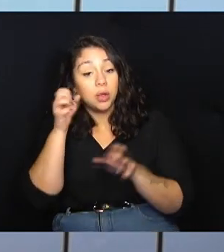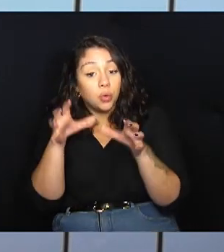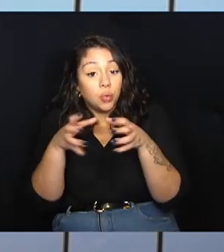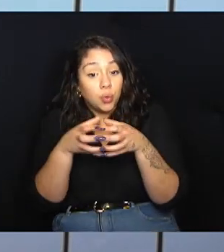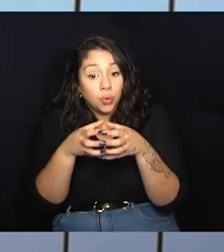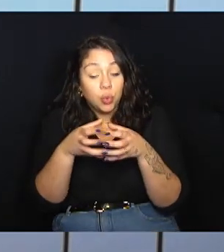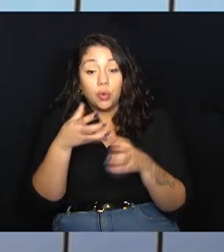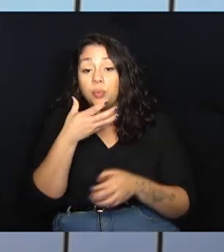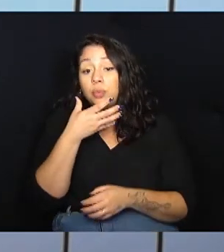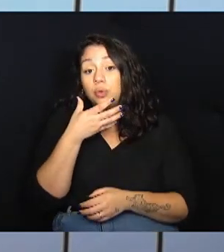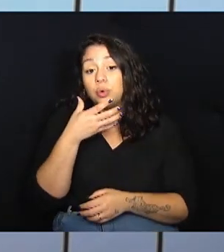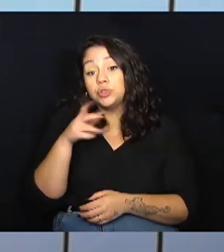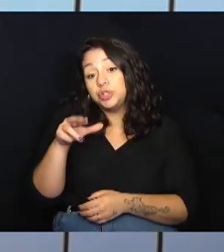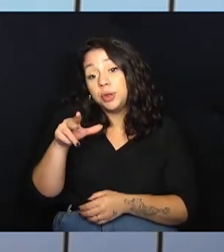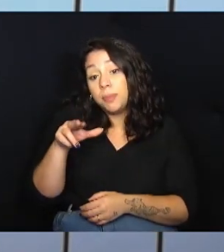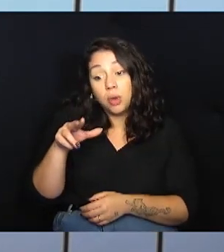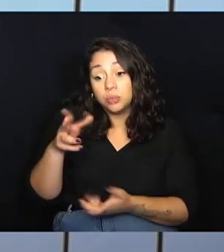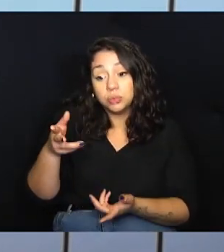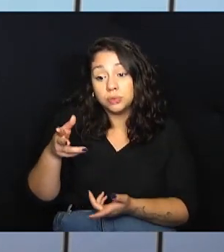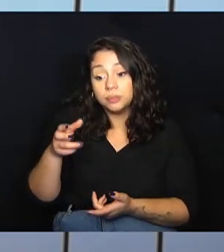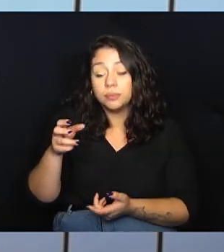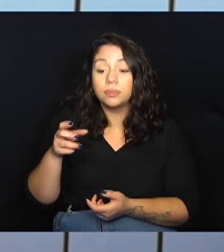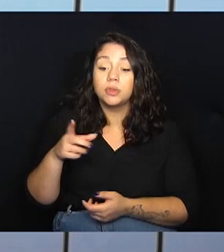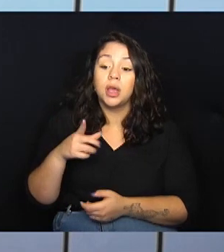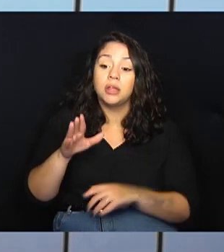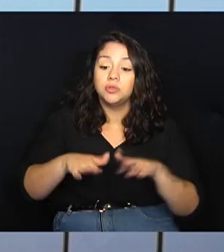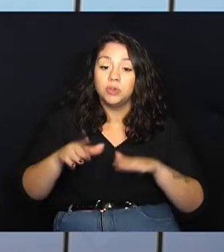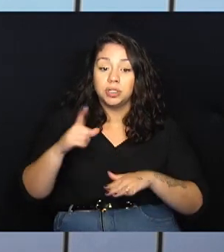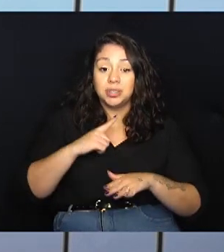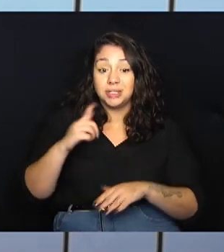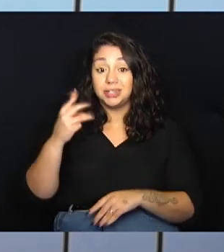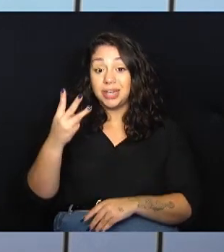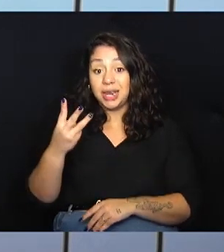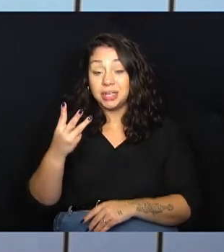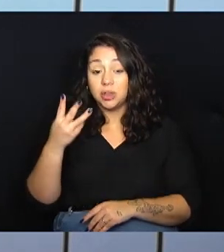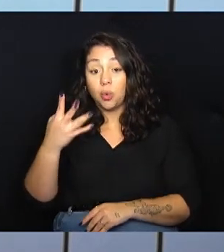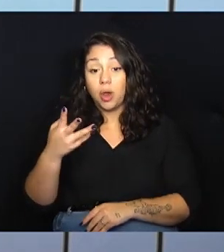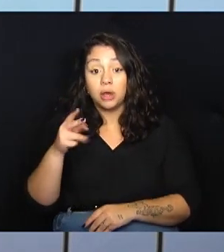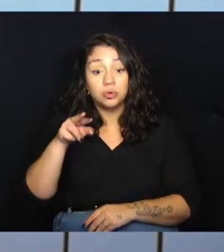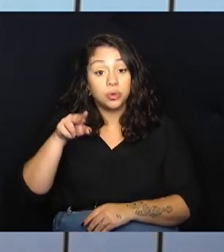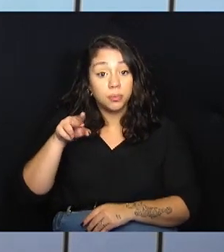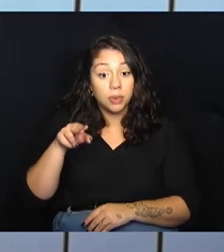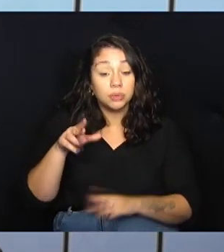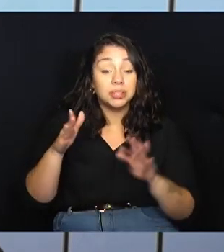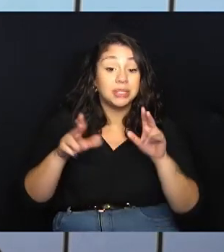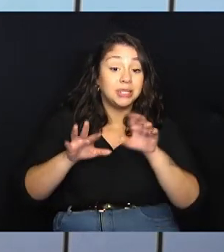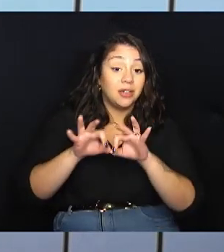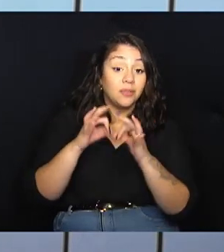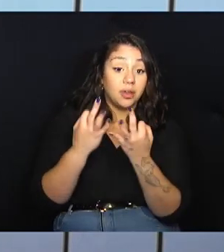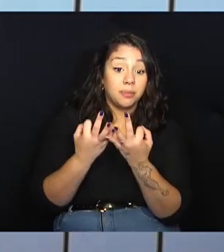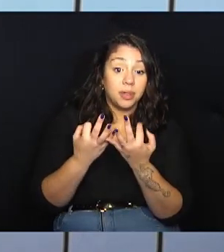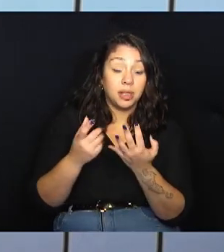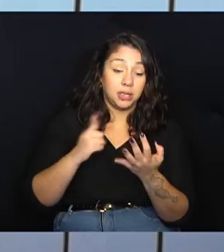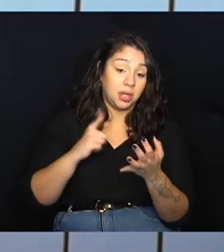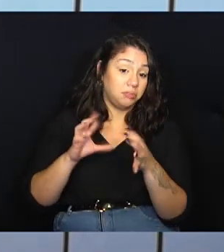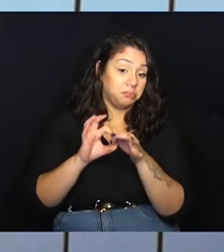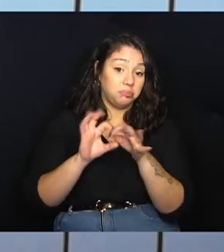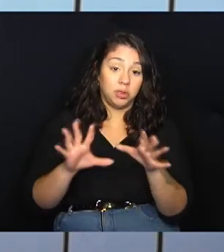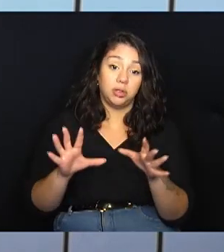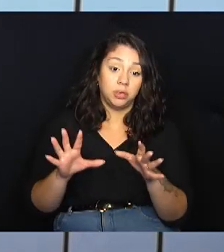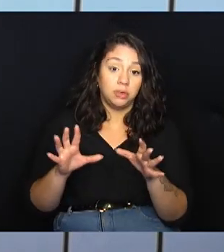também, né? Se ela quiser, nós temos às vezes grupos de 3, 4 irmãos e a família se dispõe a